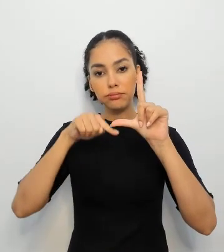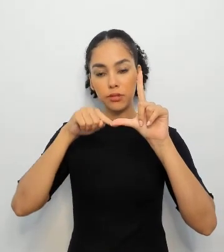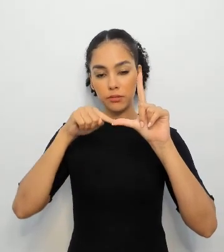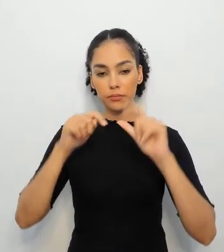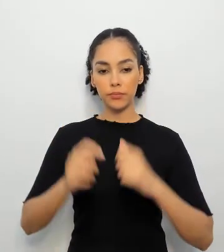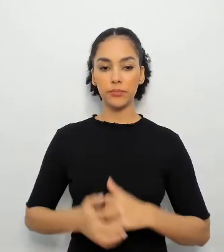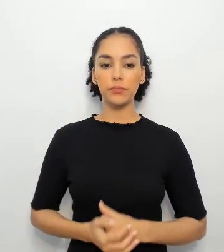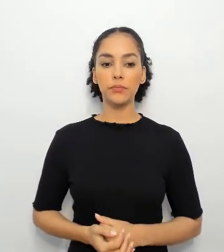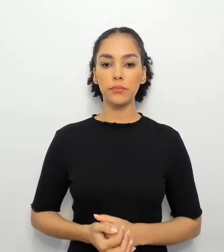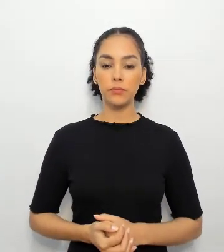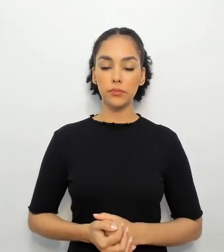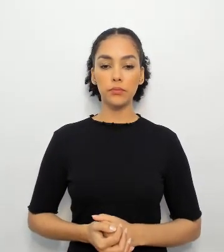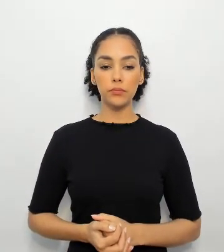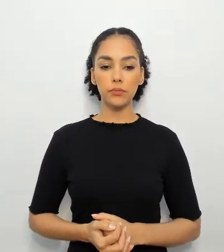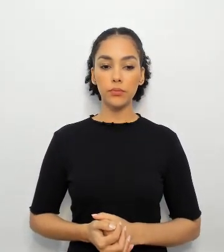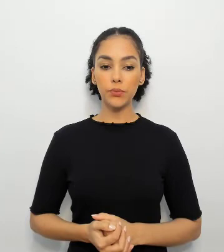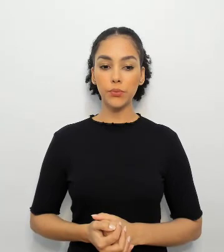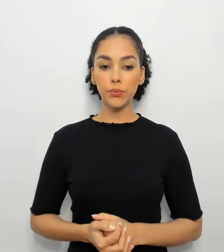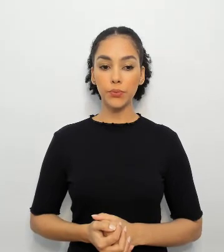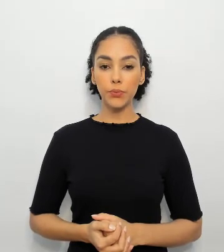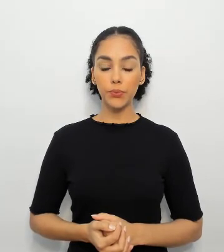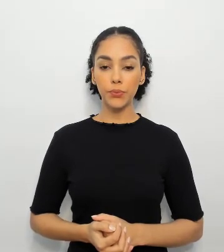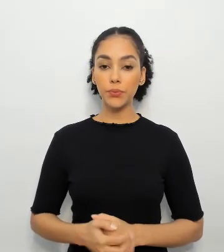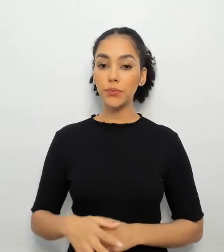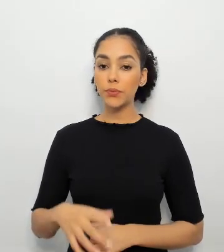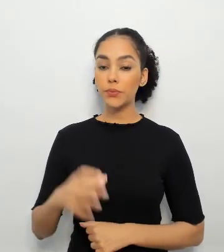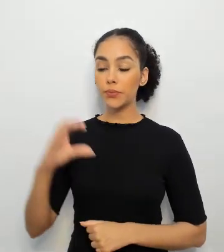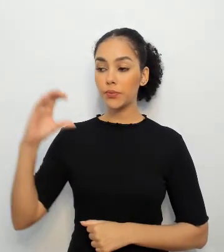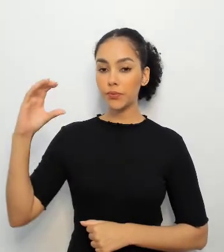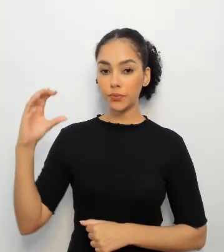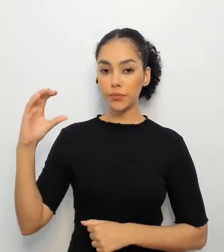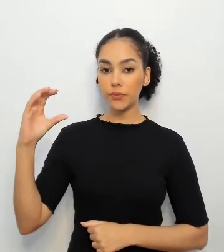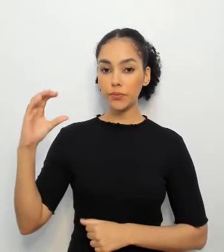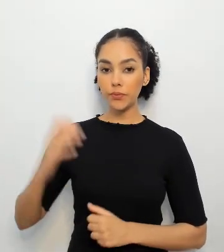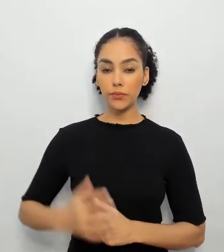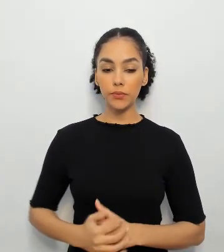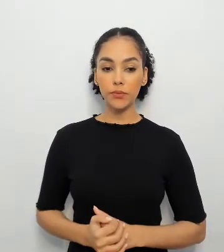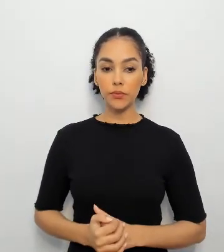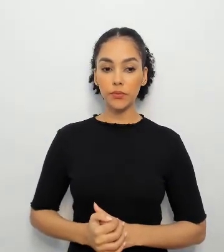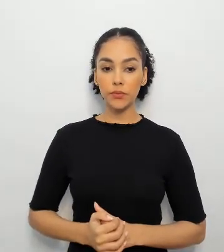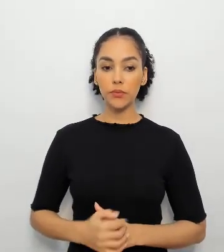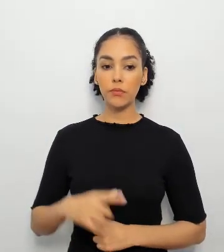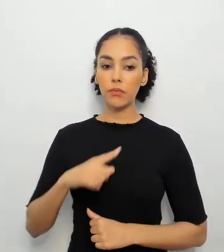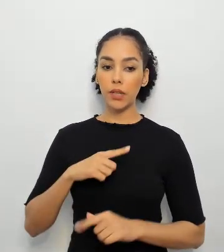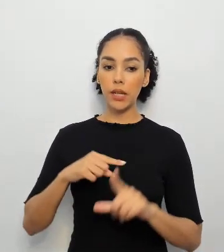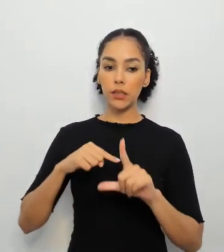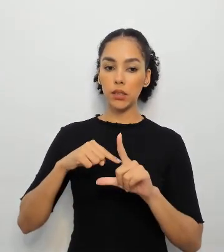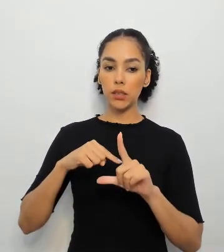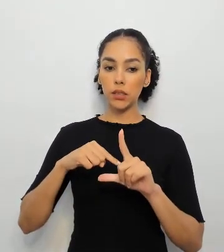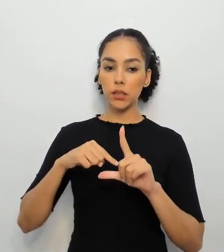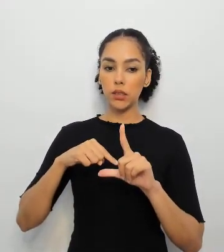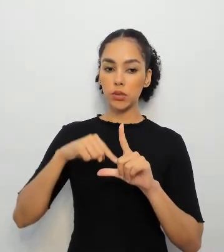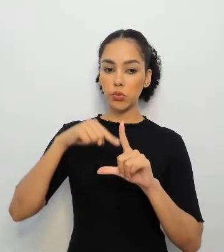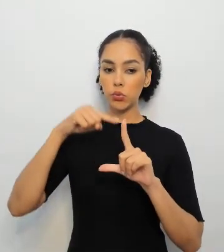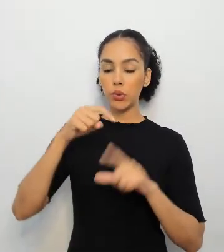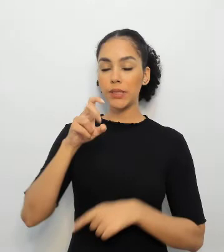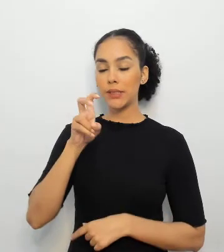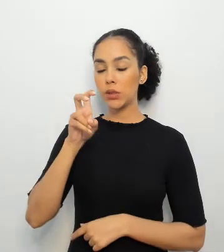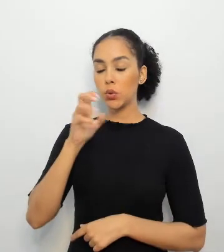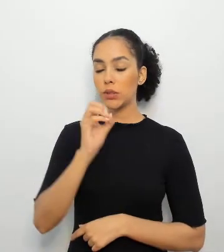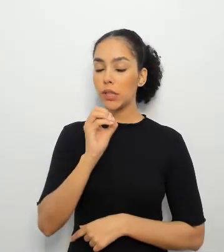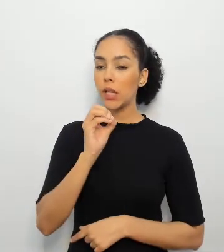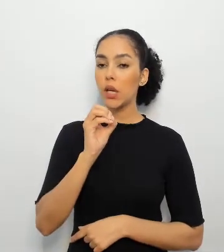15. Então, essa aqui está fora também. Aí o item C, ela passa pelo 5, 0, passa pelo 15, 0,